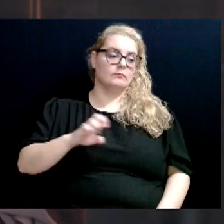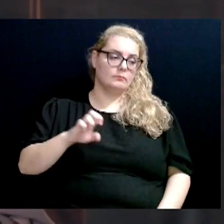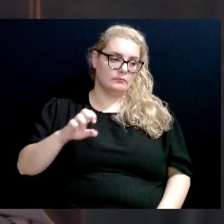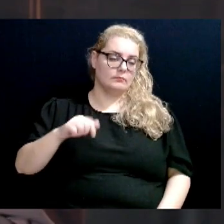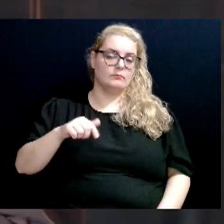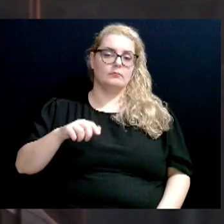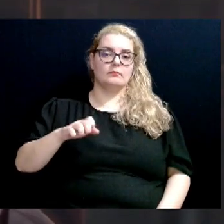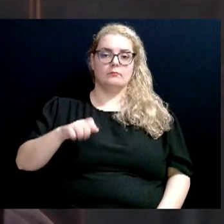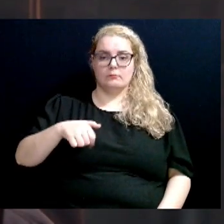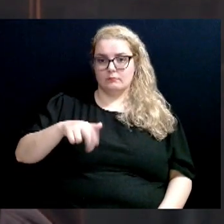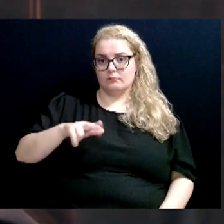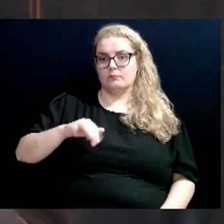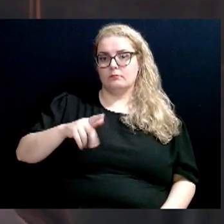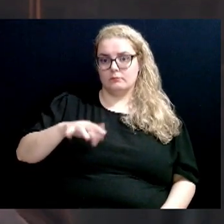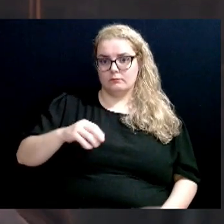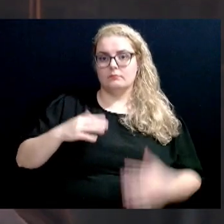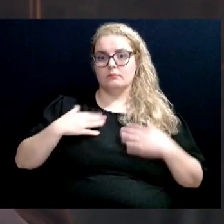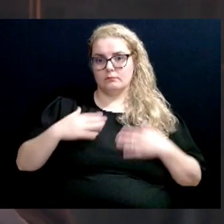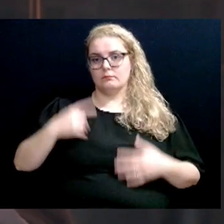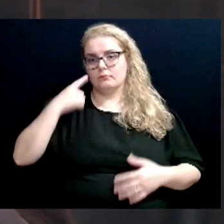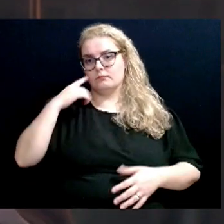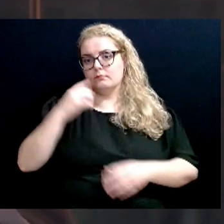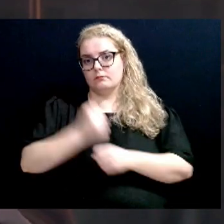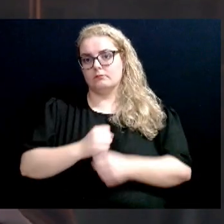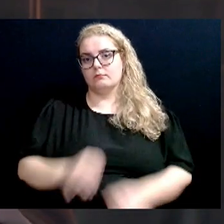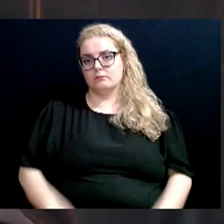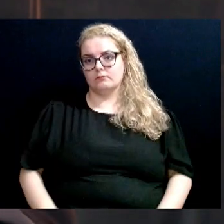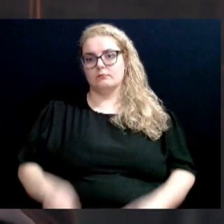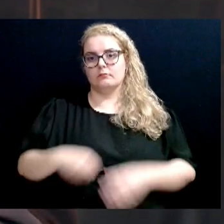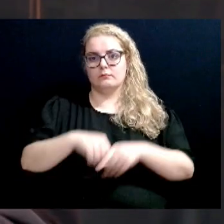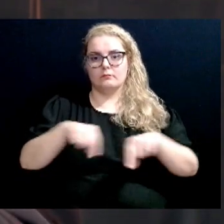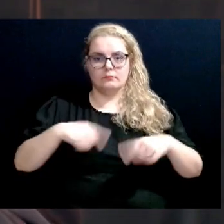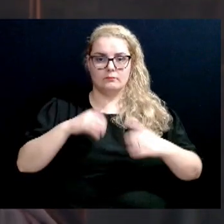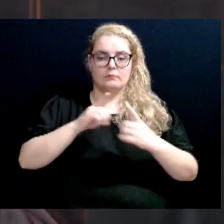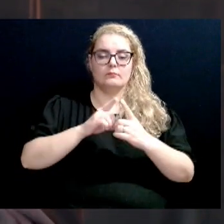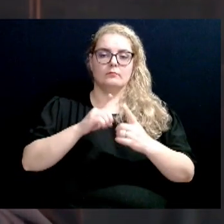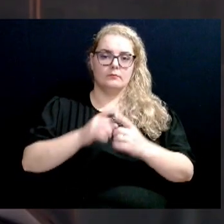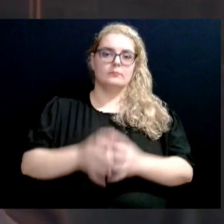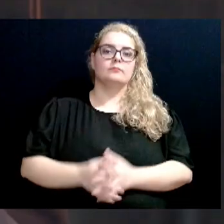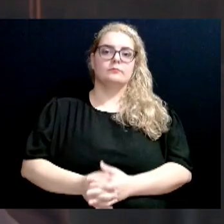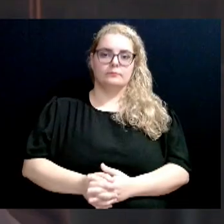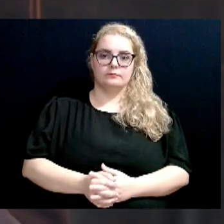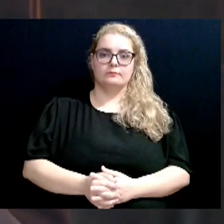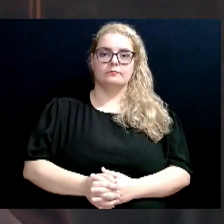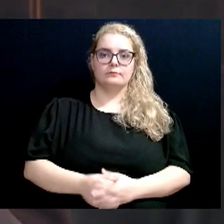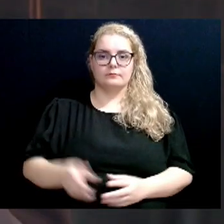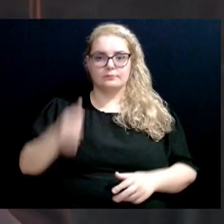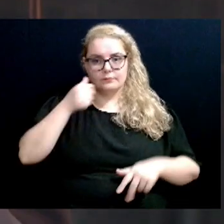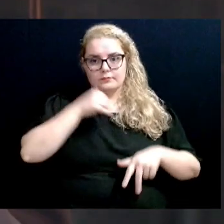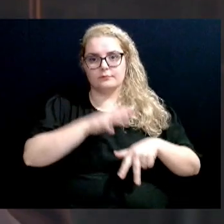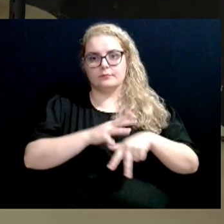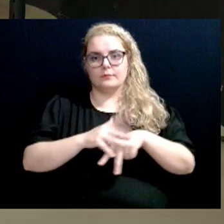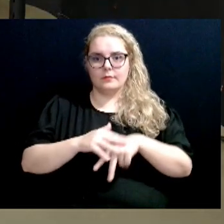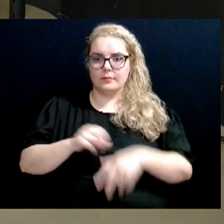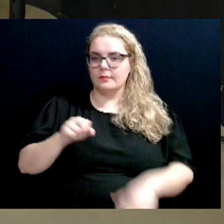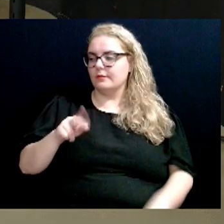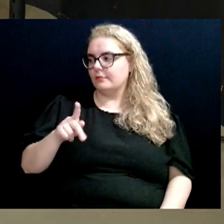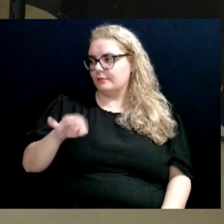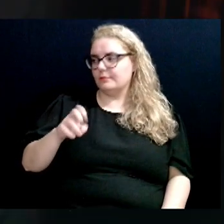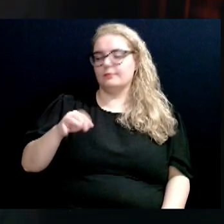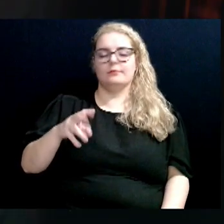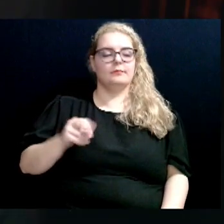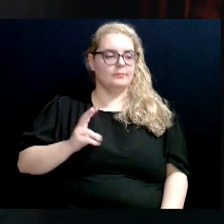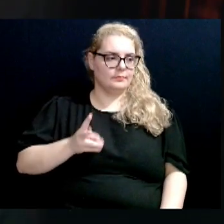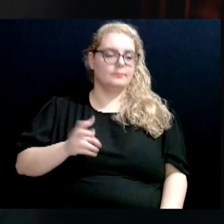mas de forma geral, dentro do consultório também, as minhas pacientes, elas suplementam sempre. Verdade, faz